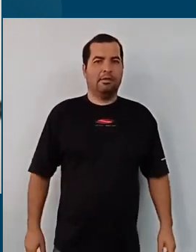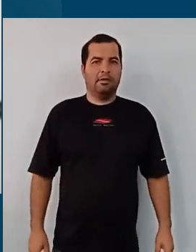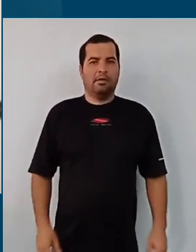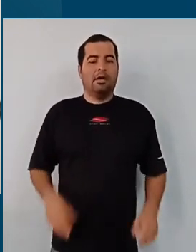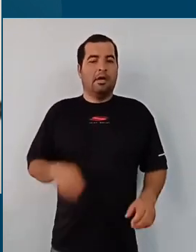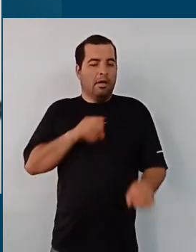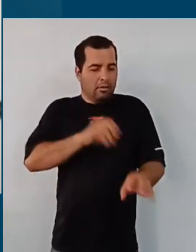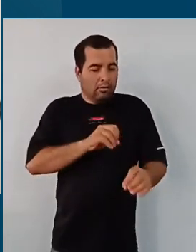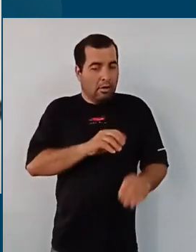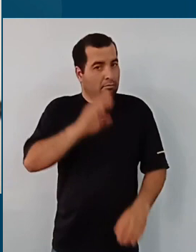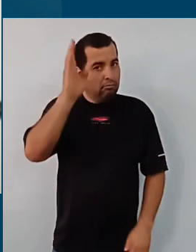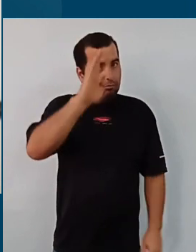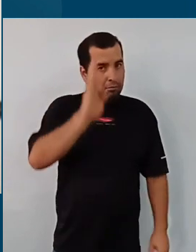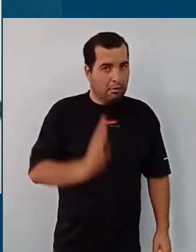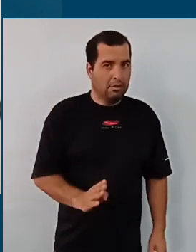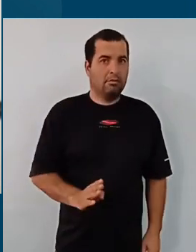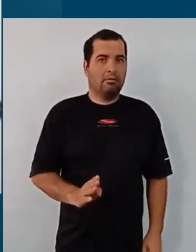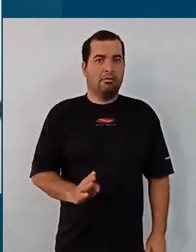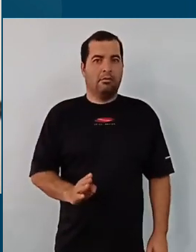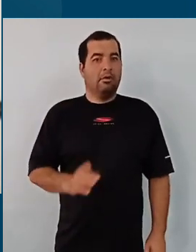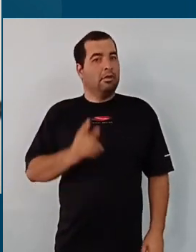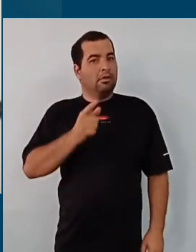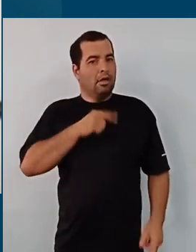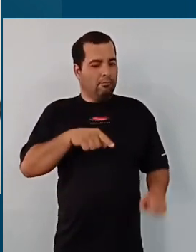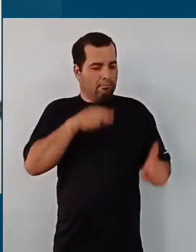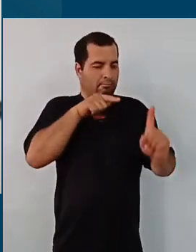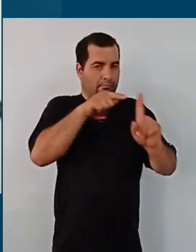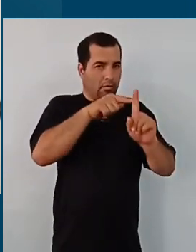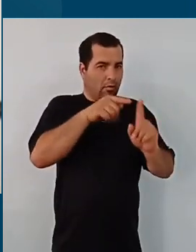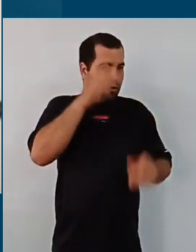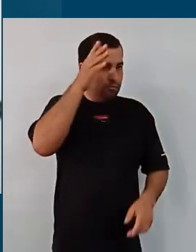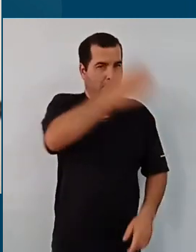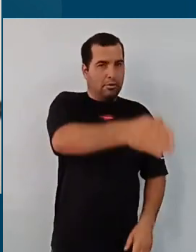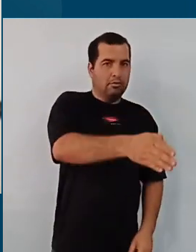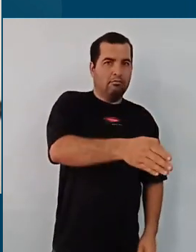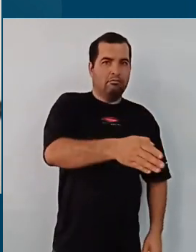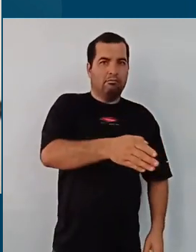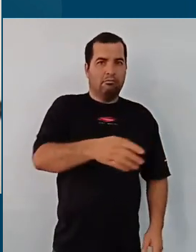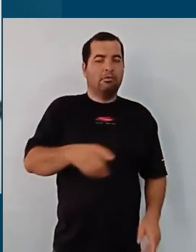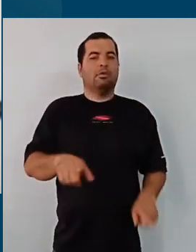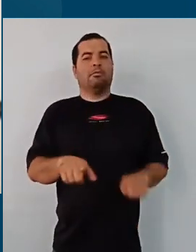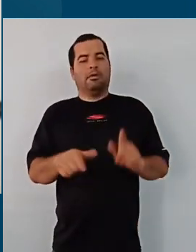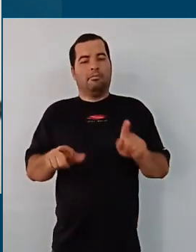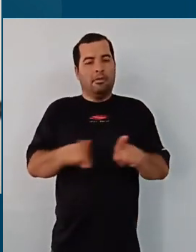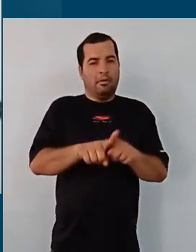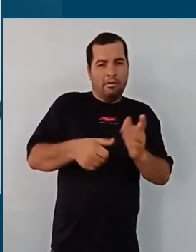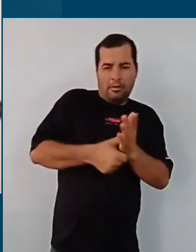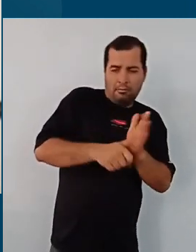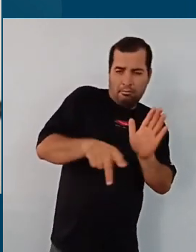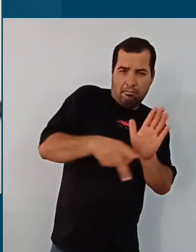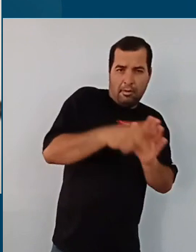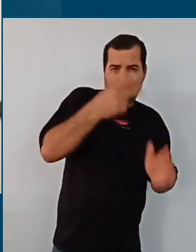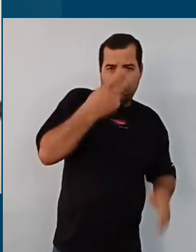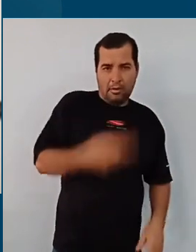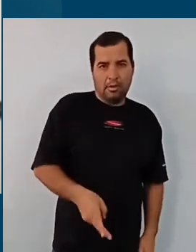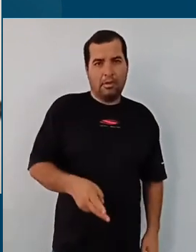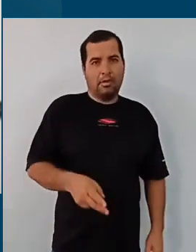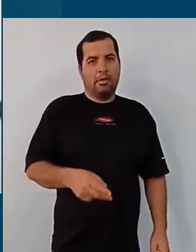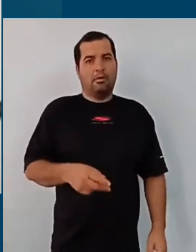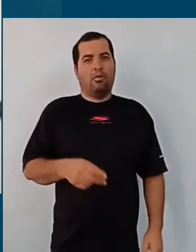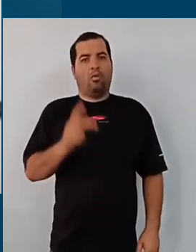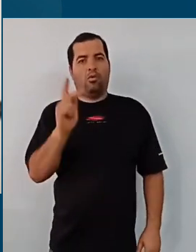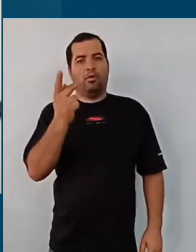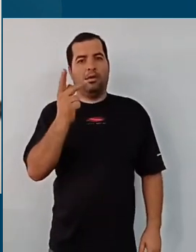educação brasileira, sem perder o foco e a identidade do próprio município, levando